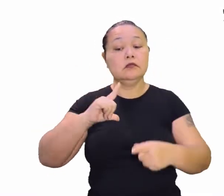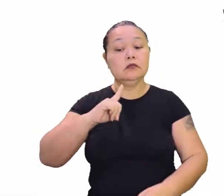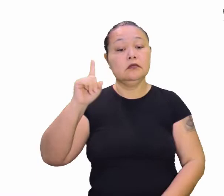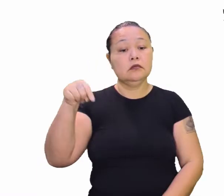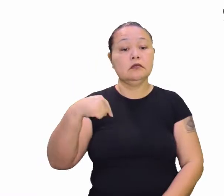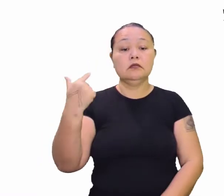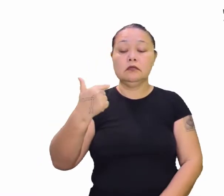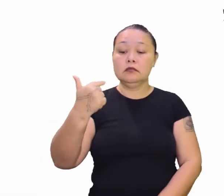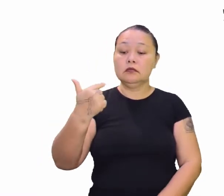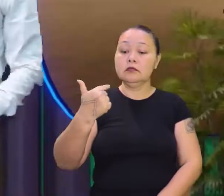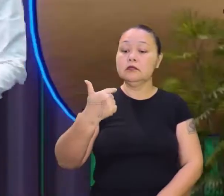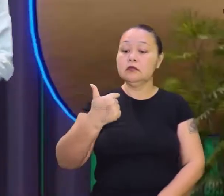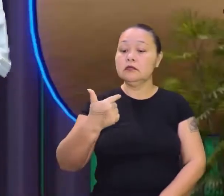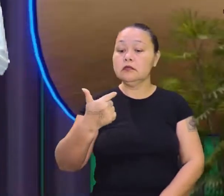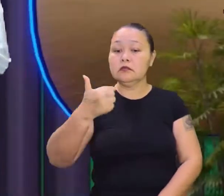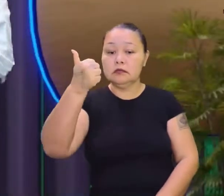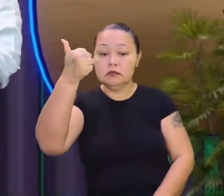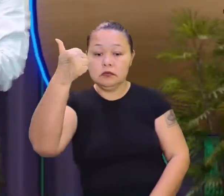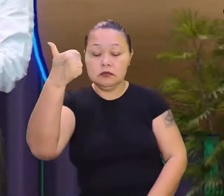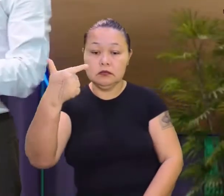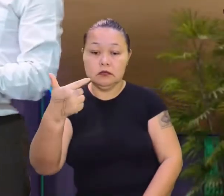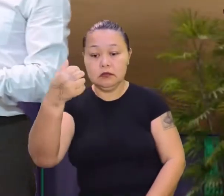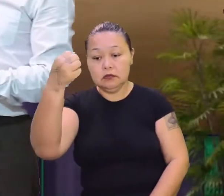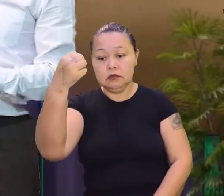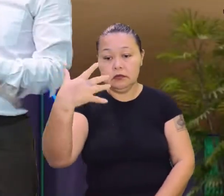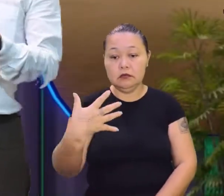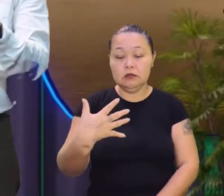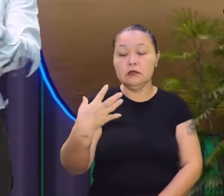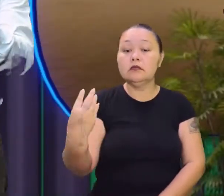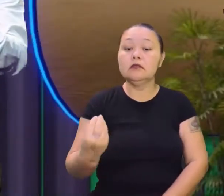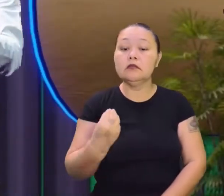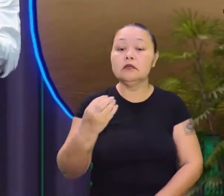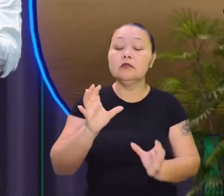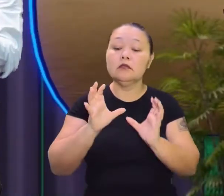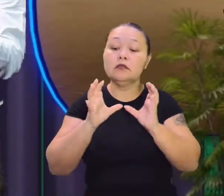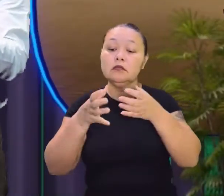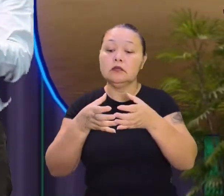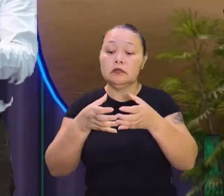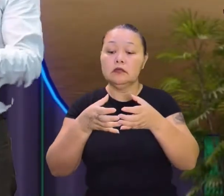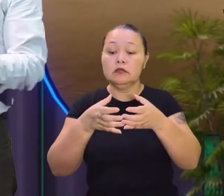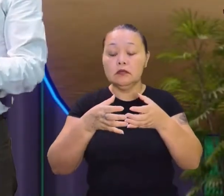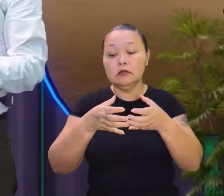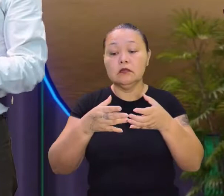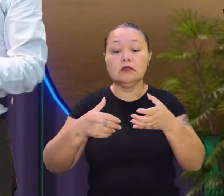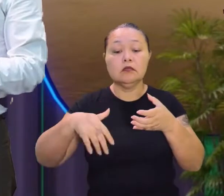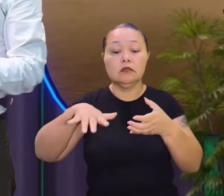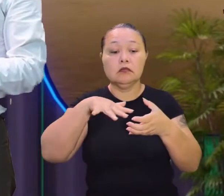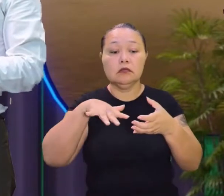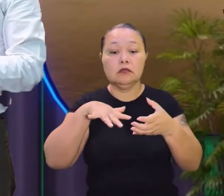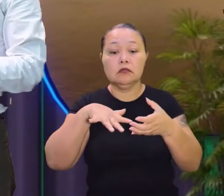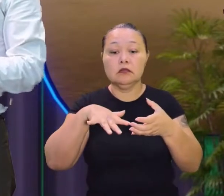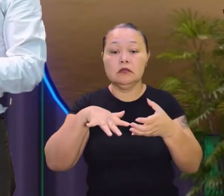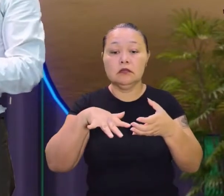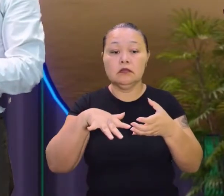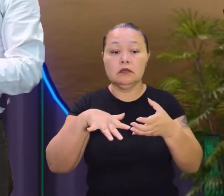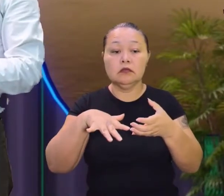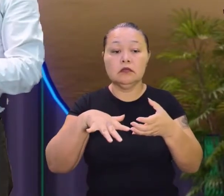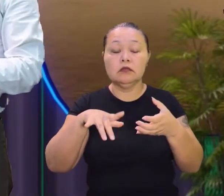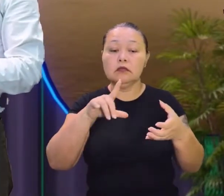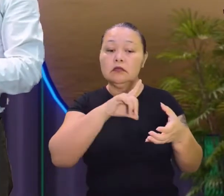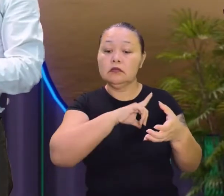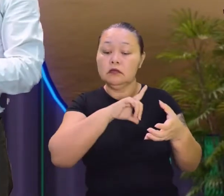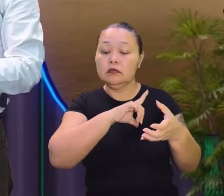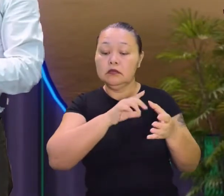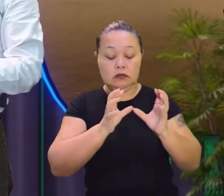é a segunda posição, né? Então, vamos explicar para o aluno o que é a concentração da renda, né? Vamos lá. Falei. Vamos ver. Nós temos